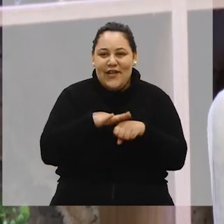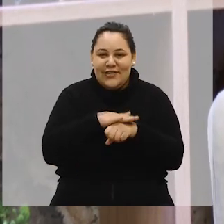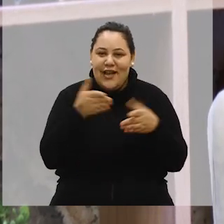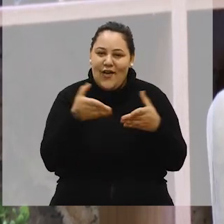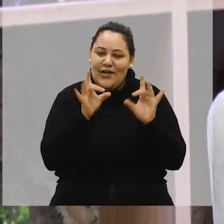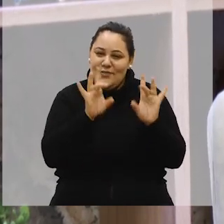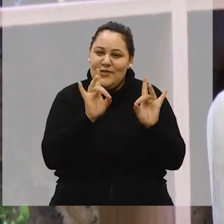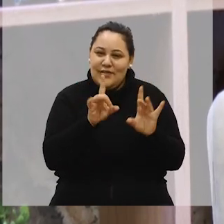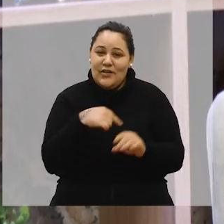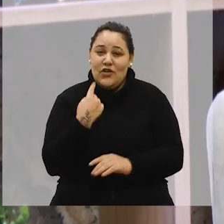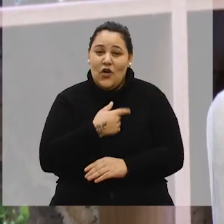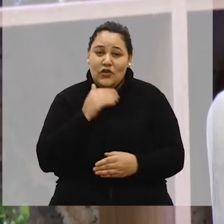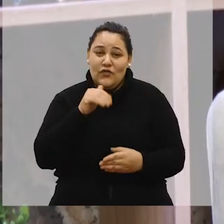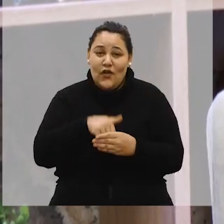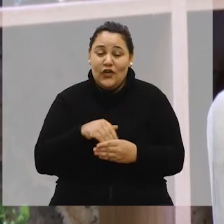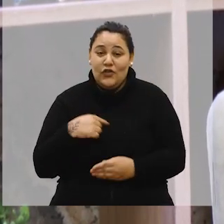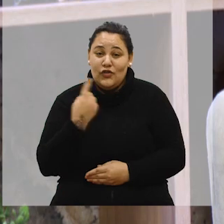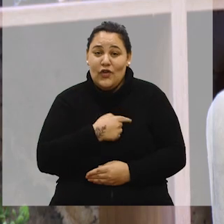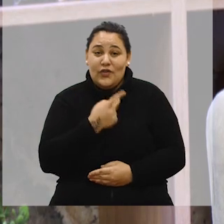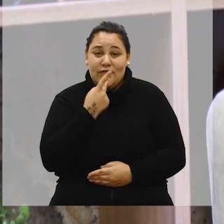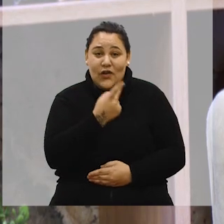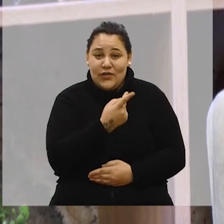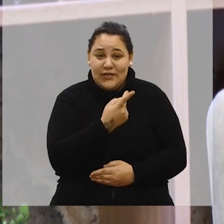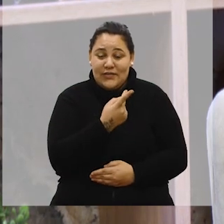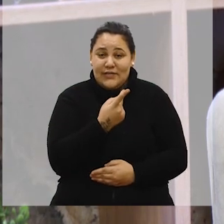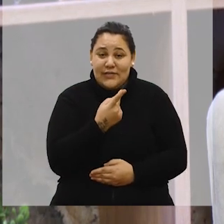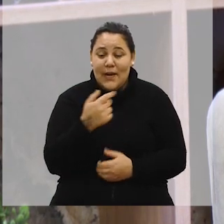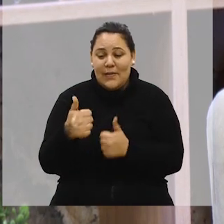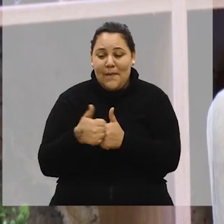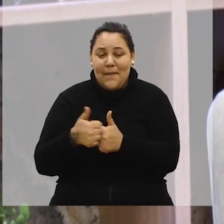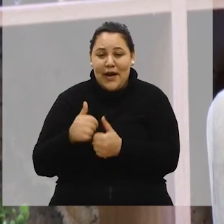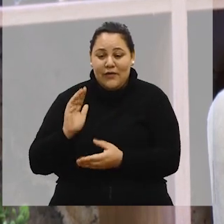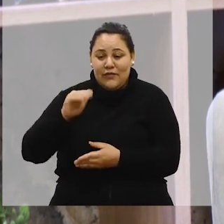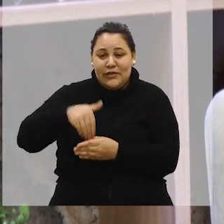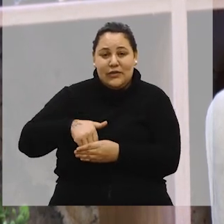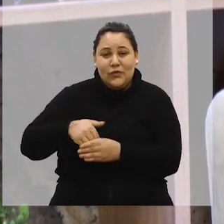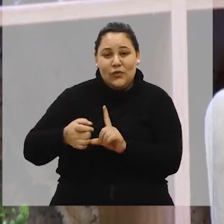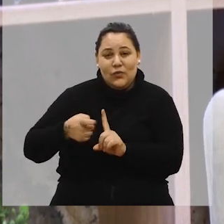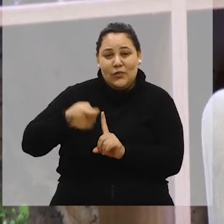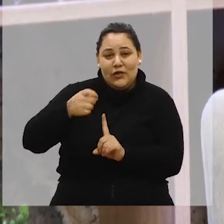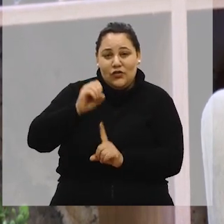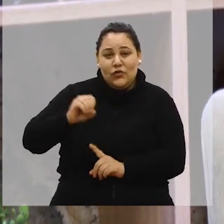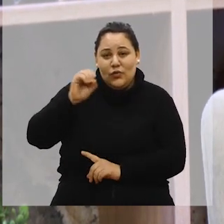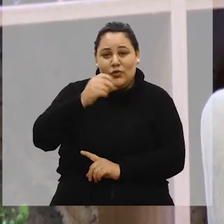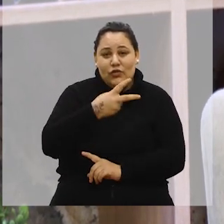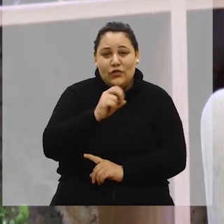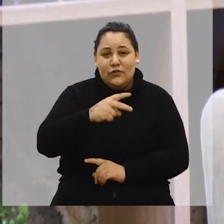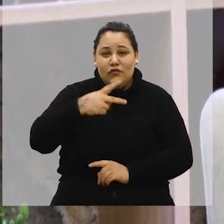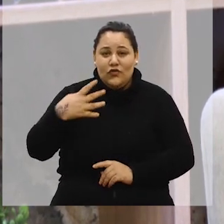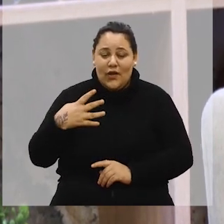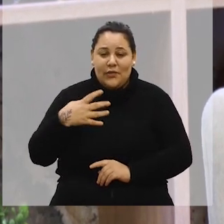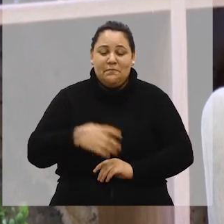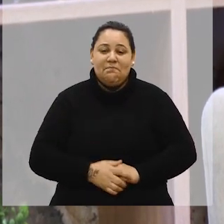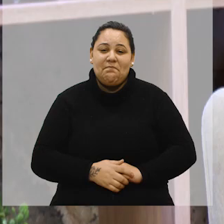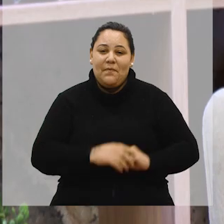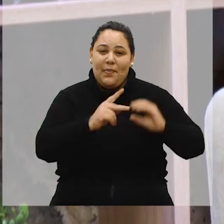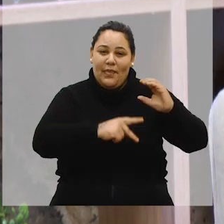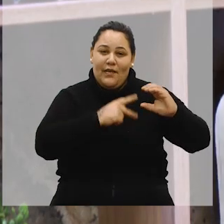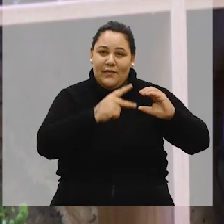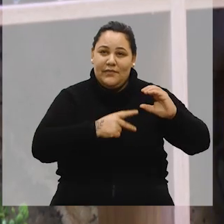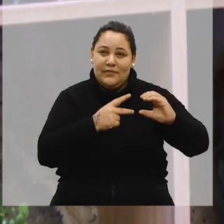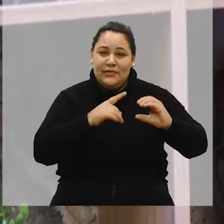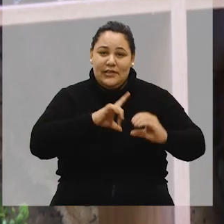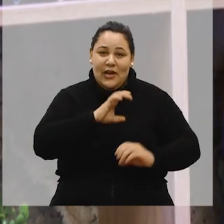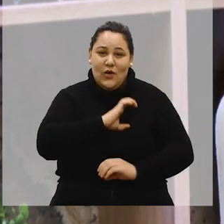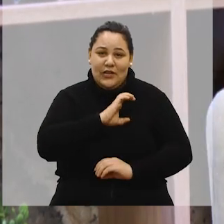Agora especial, Nosso Voto, Nossa Voz, com foco nas eleições que se aproximam agora no mês de outubro de 2024. A TV Câmara Caxias